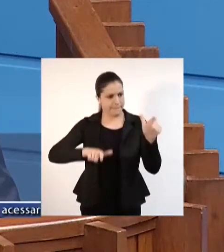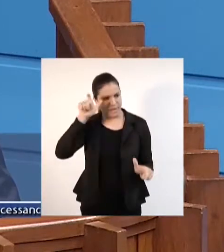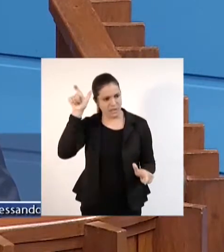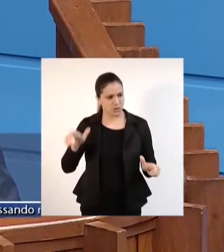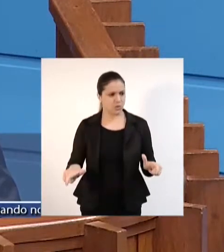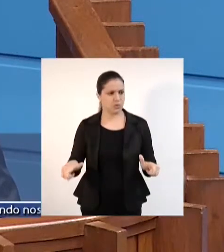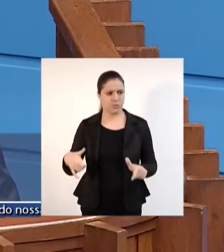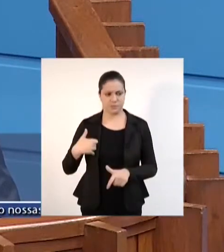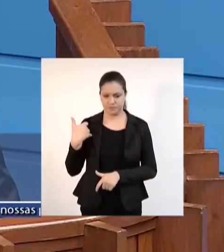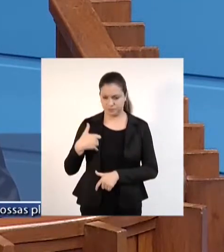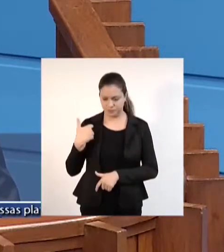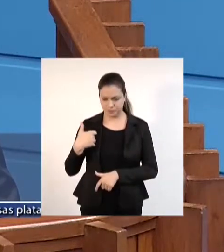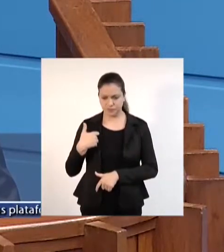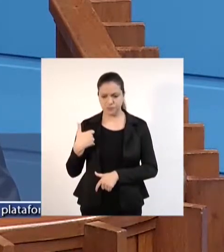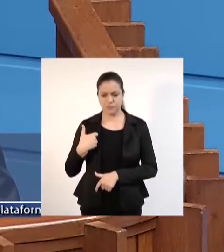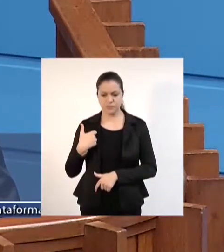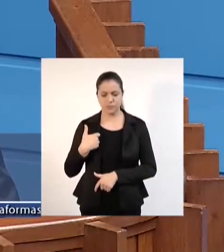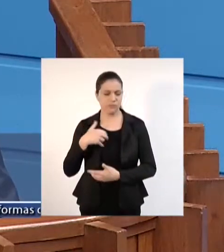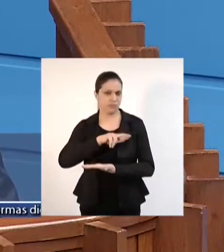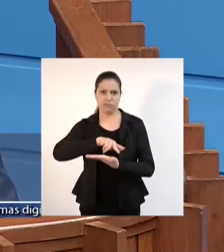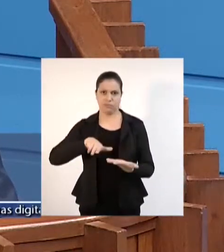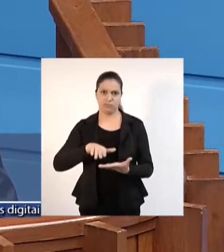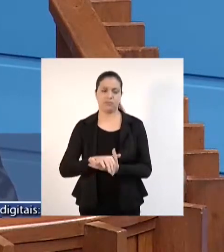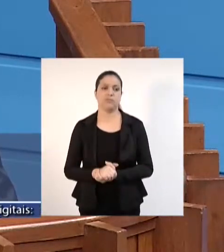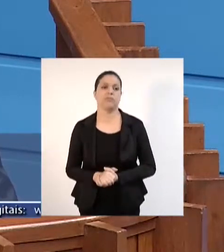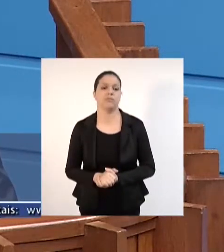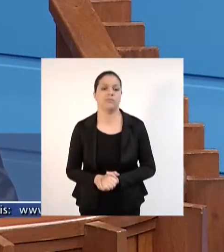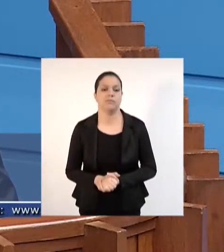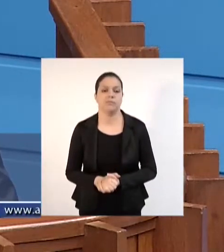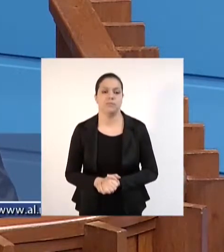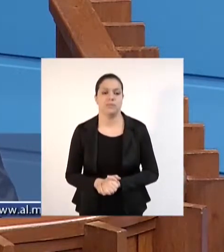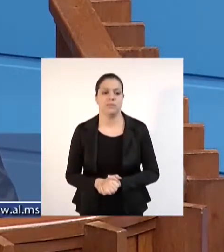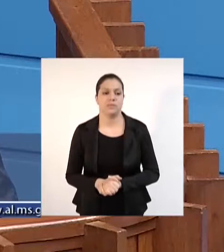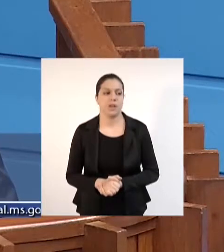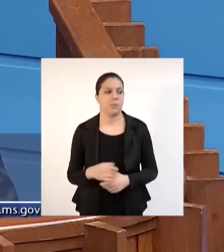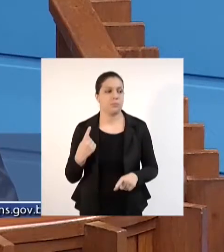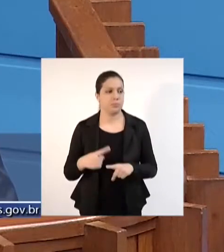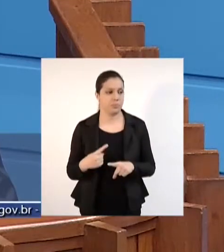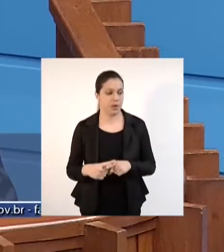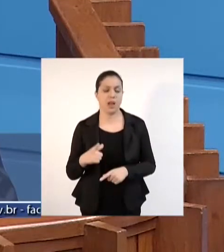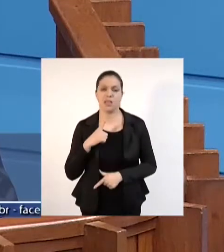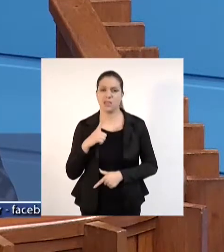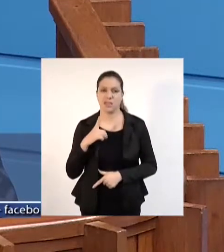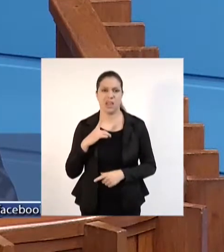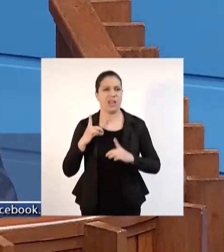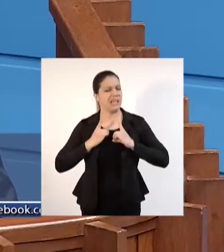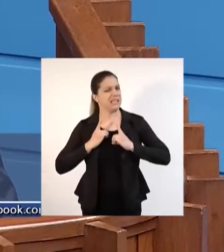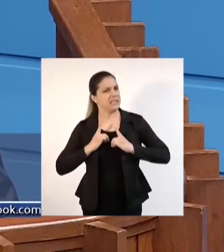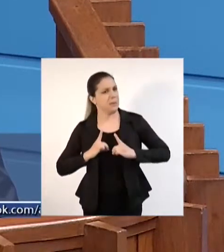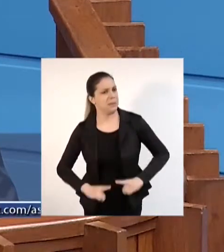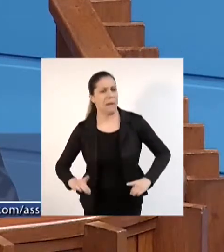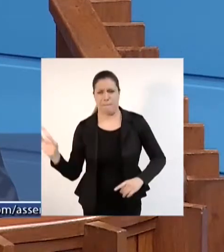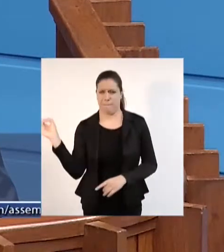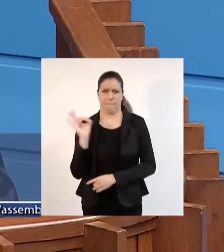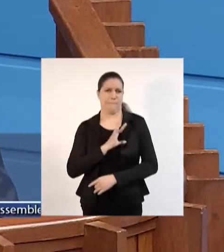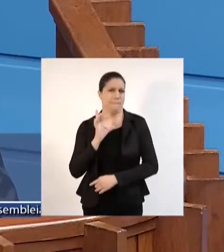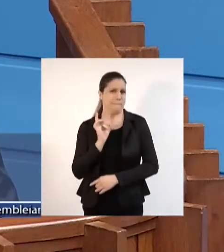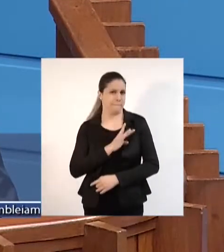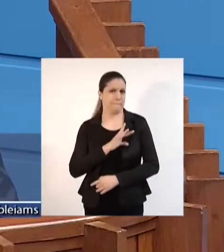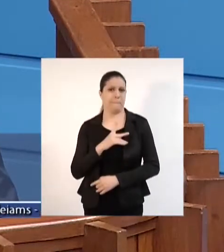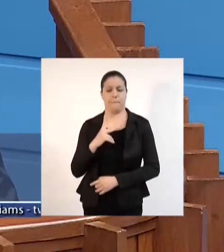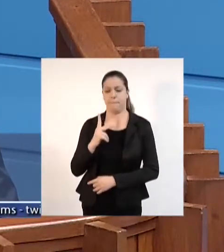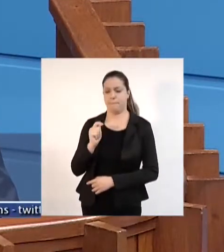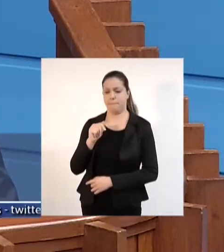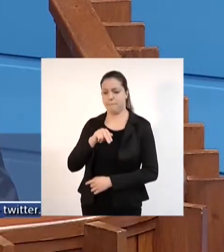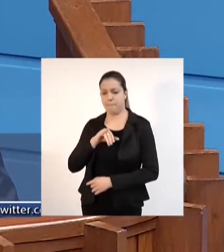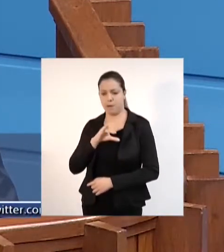faixas etárias, porque esses transtornos mentais, seja a síndrome de pânico, transtorno de